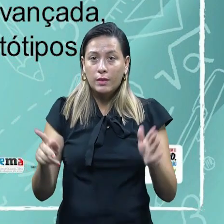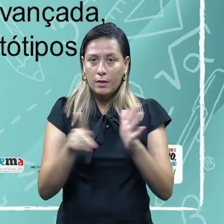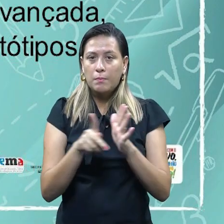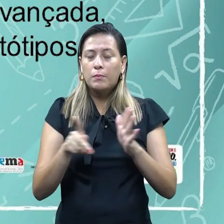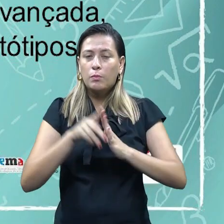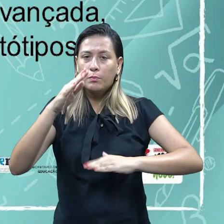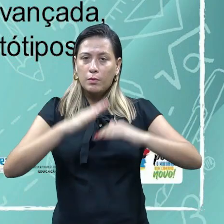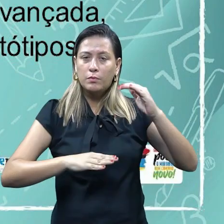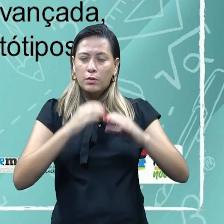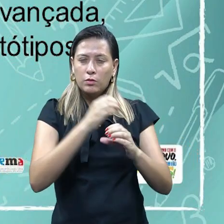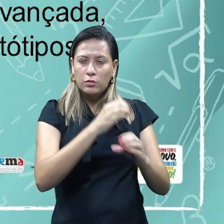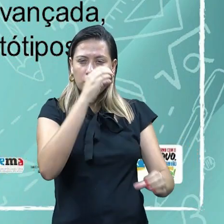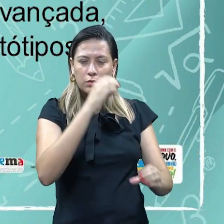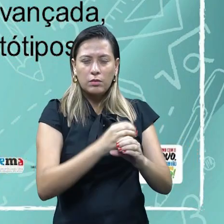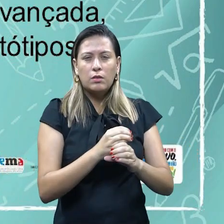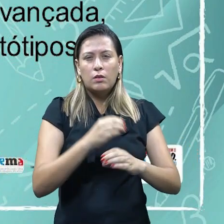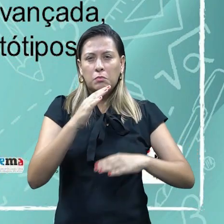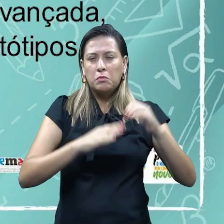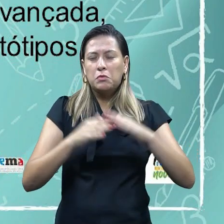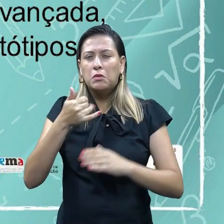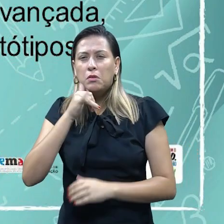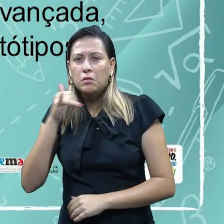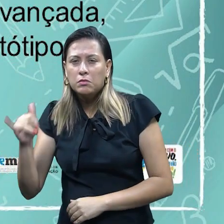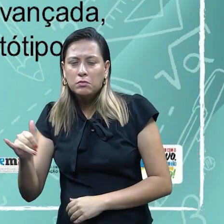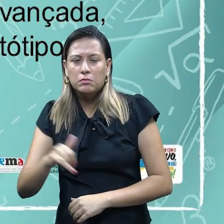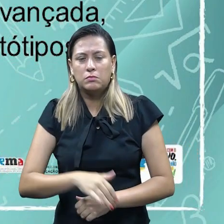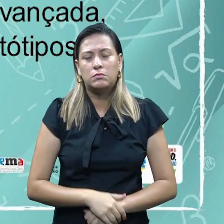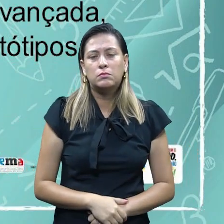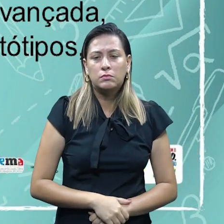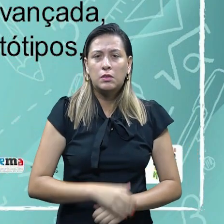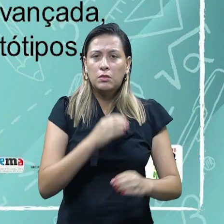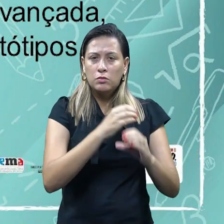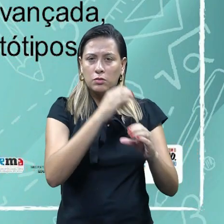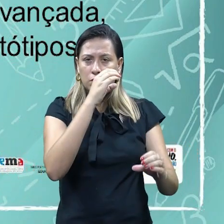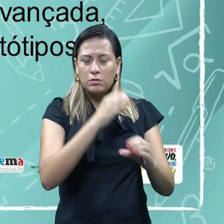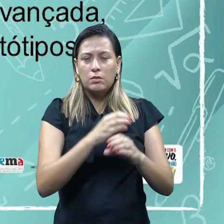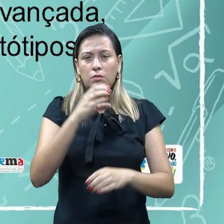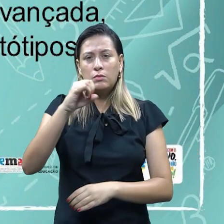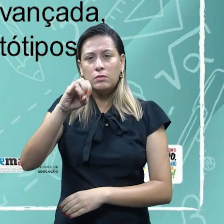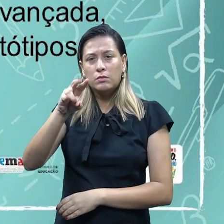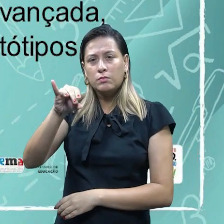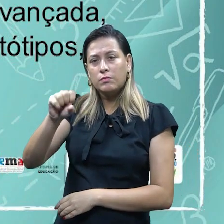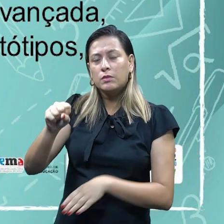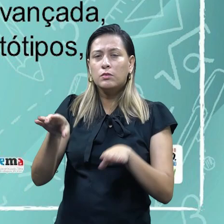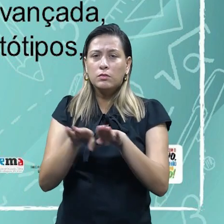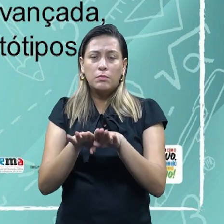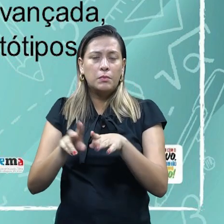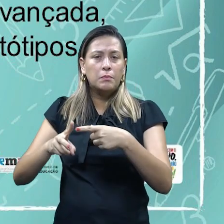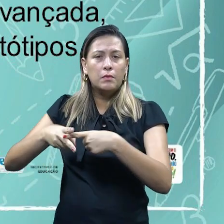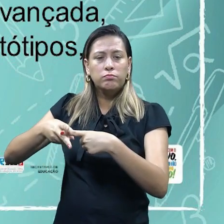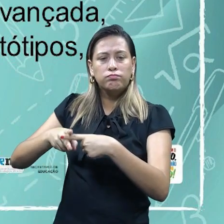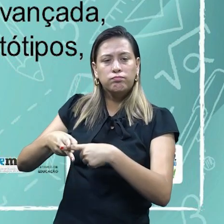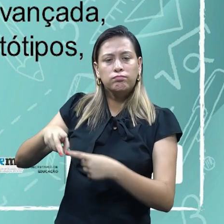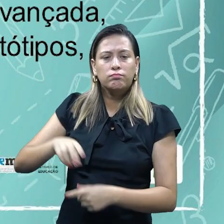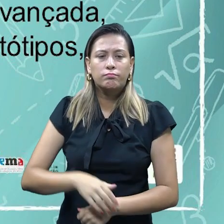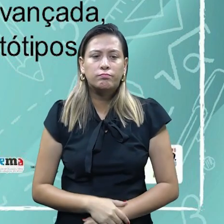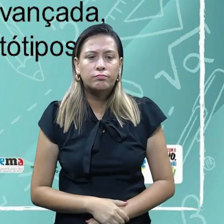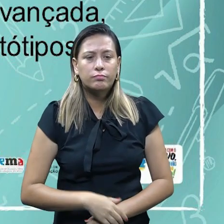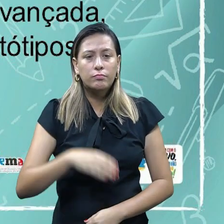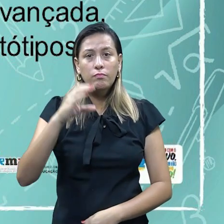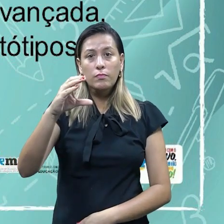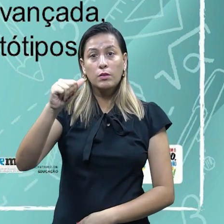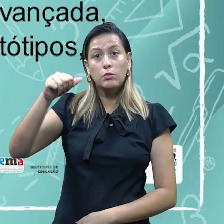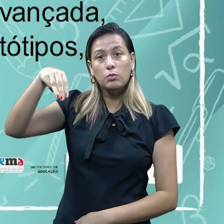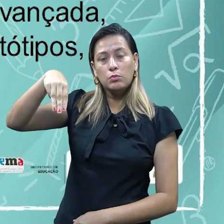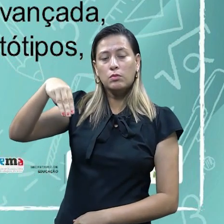engenheiros, eletricistas, engenheiros civis, mecânicos. E ainda o CAM, que